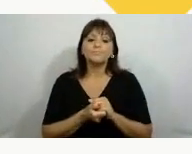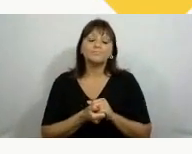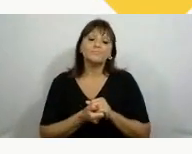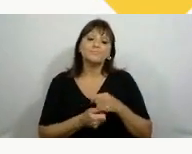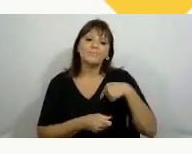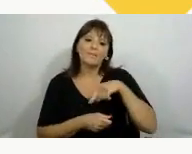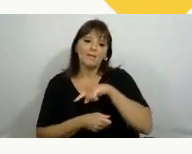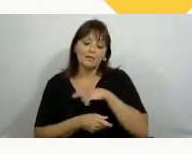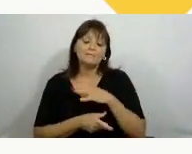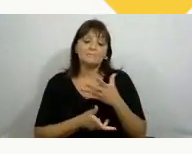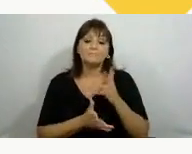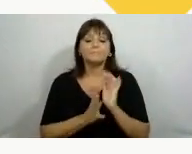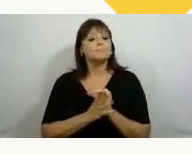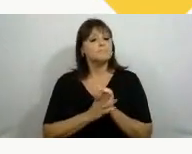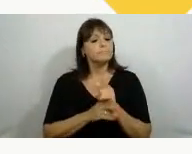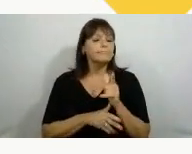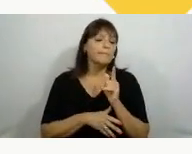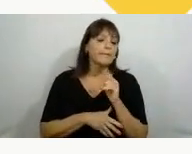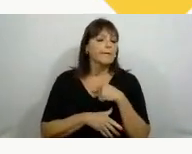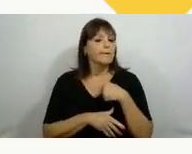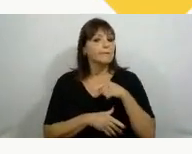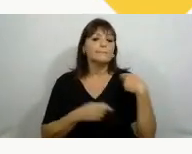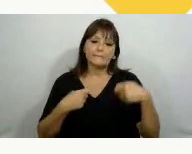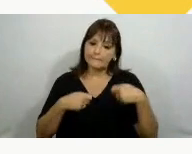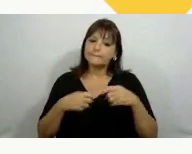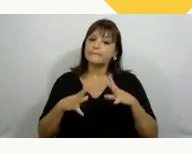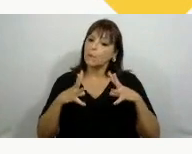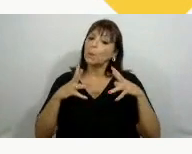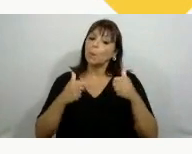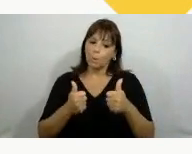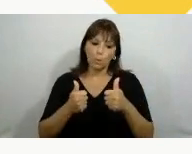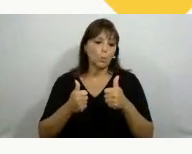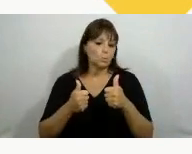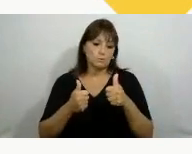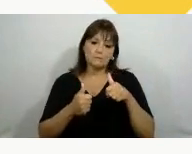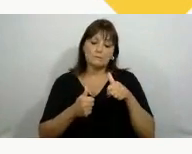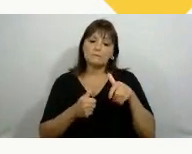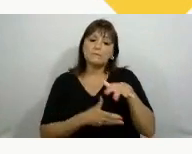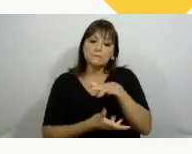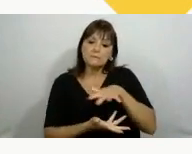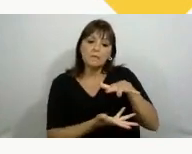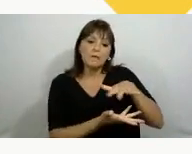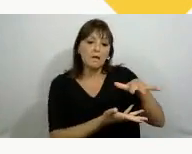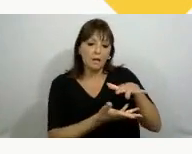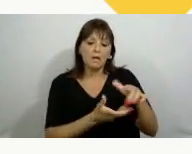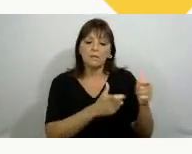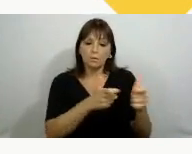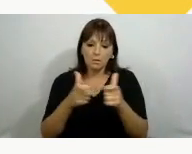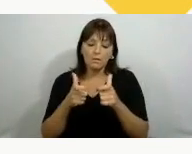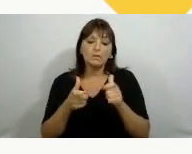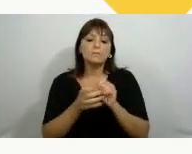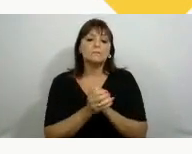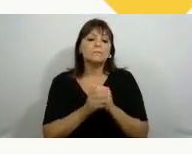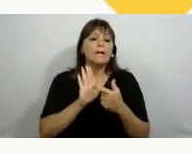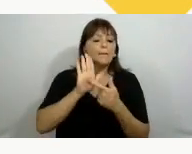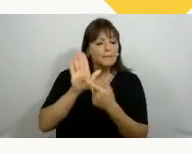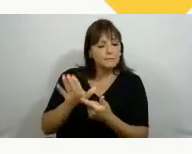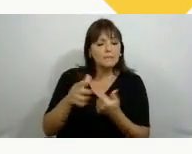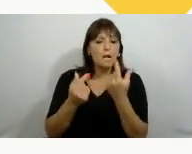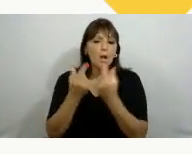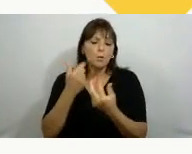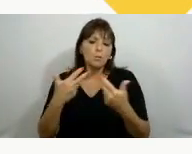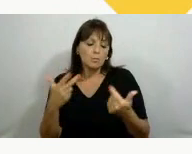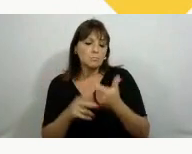em tudo. Então, vocês que estão aqui nos assistindo, que apresentam alguma coisa, podem se apresentar. Se